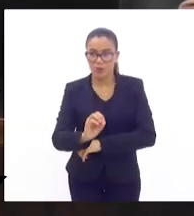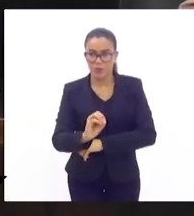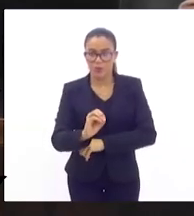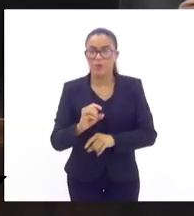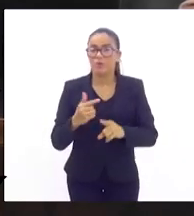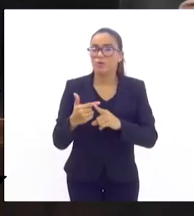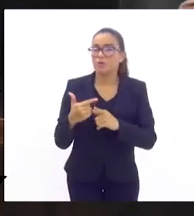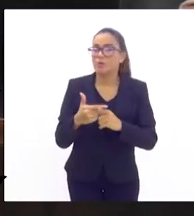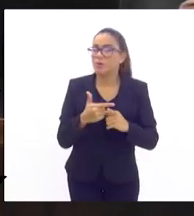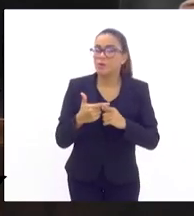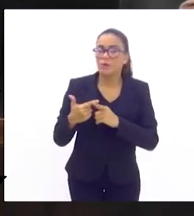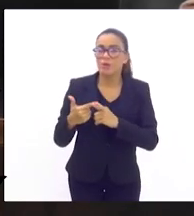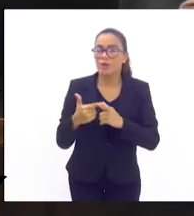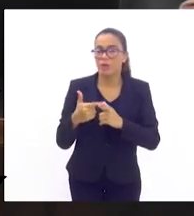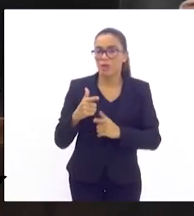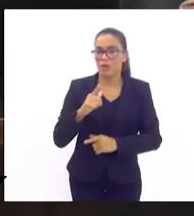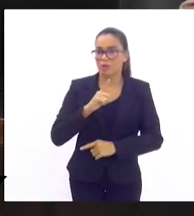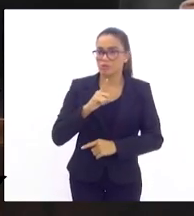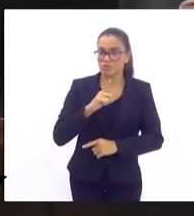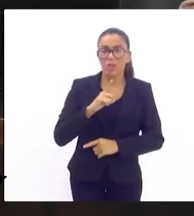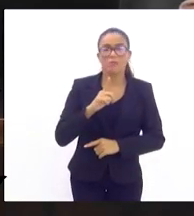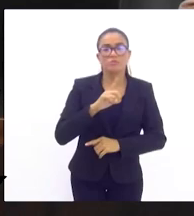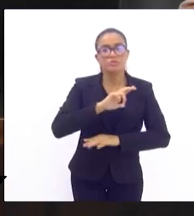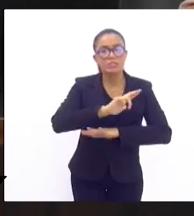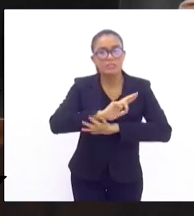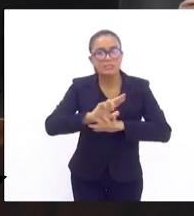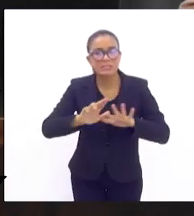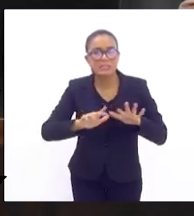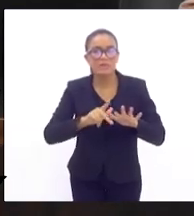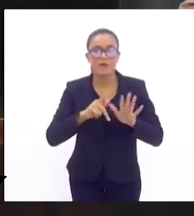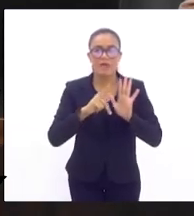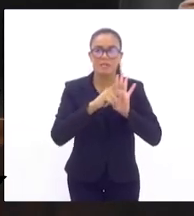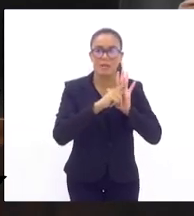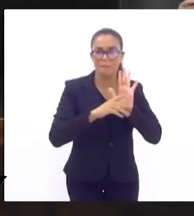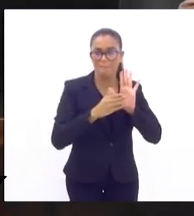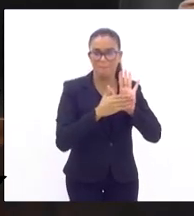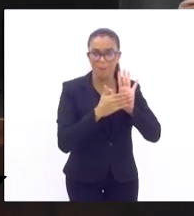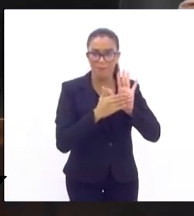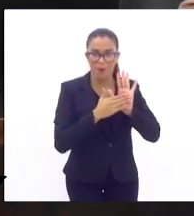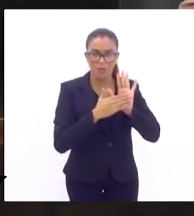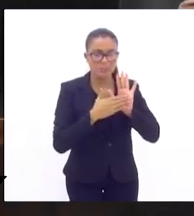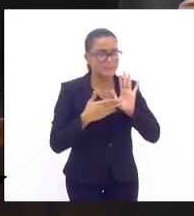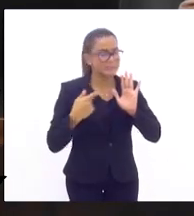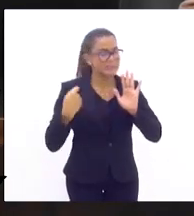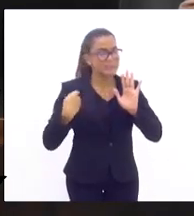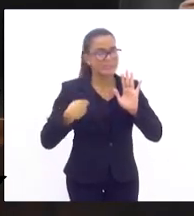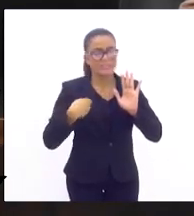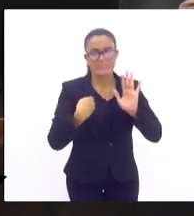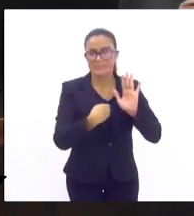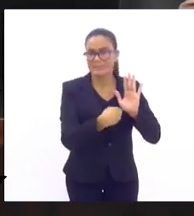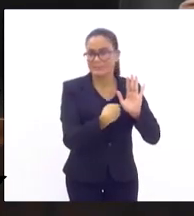porque nós temos em tramitação diversas proposições que são essenciais a